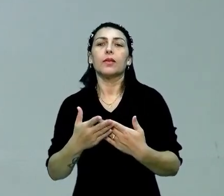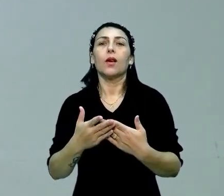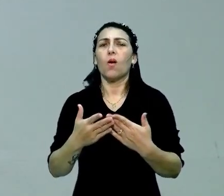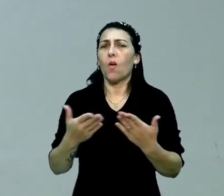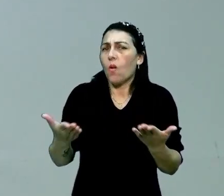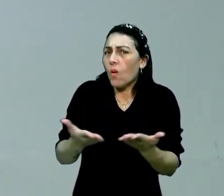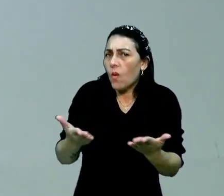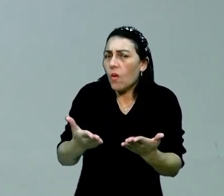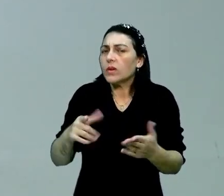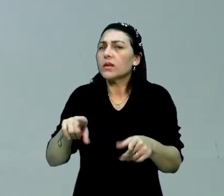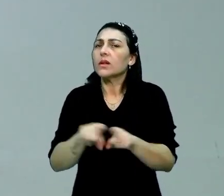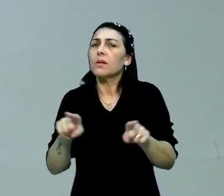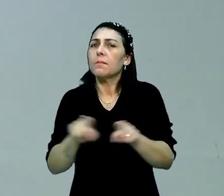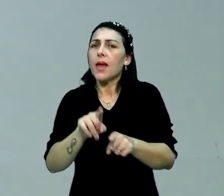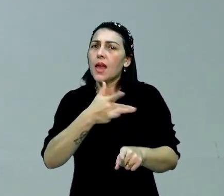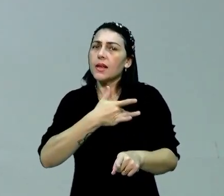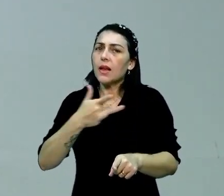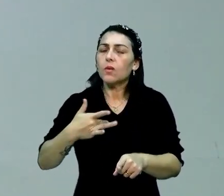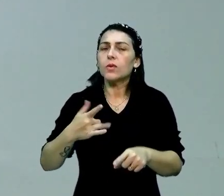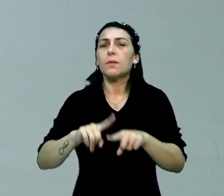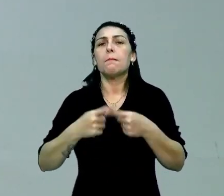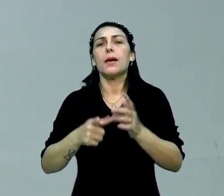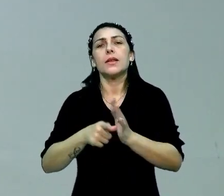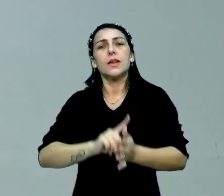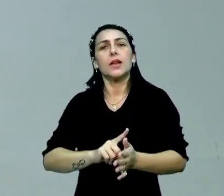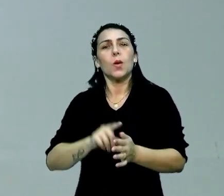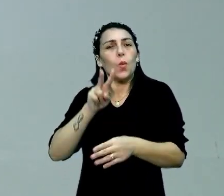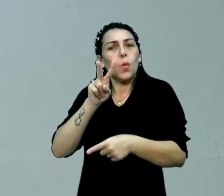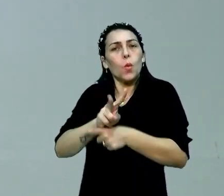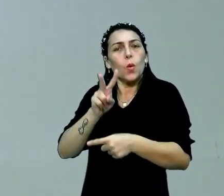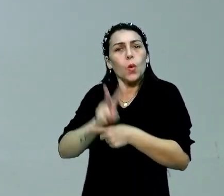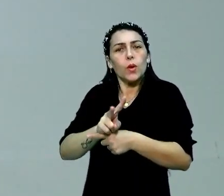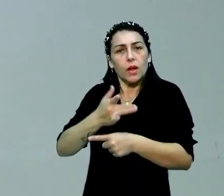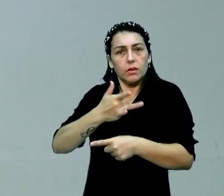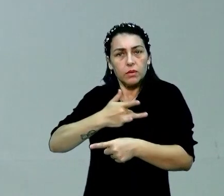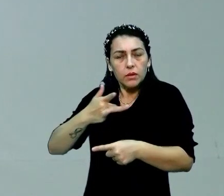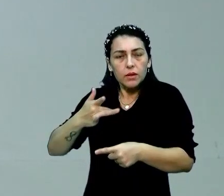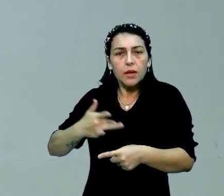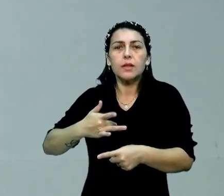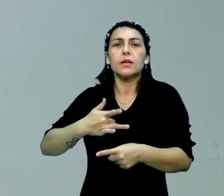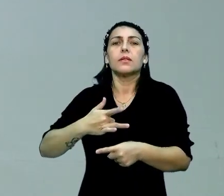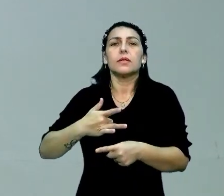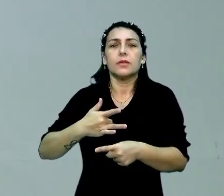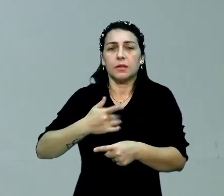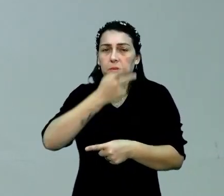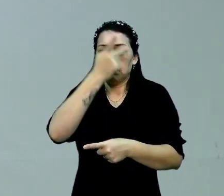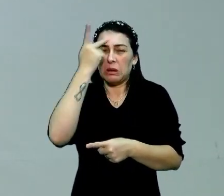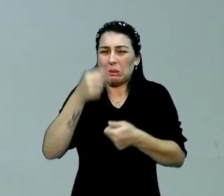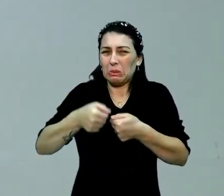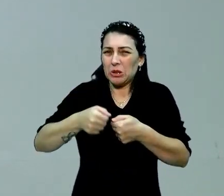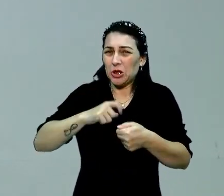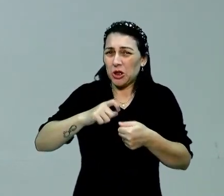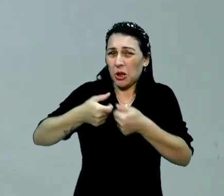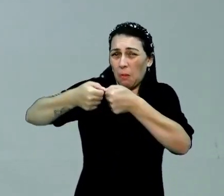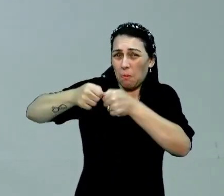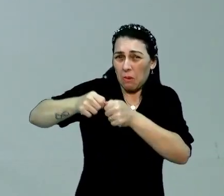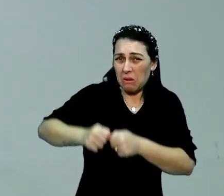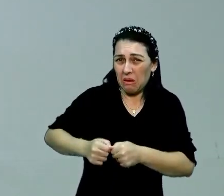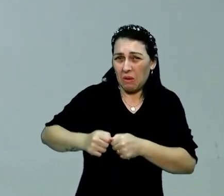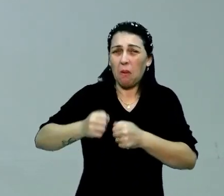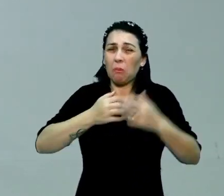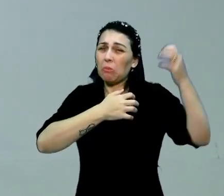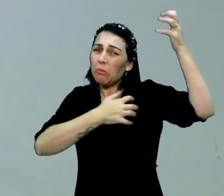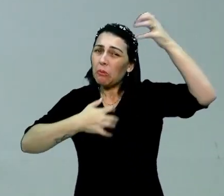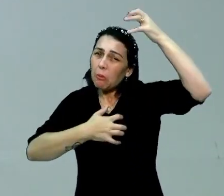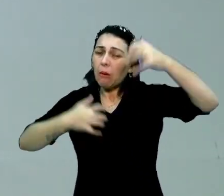hoje a gente trabalha a saúde, mas antigamente a gente tinha que cuidar do aspecto saudável. O pessoal era um pouco piolento, sabe? E aí vamos tomar um